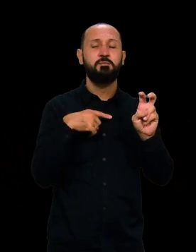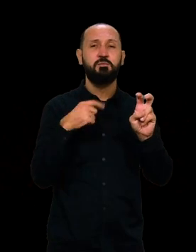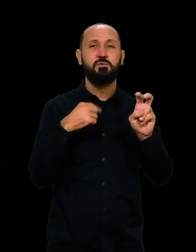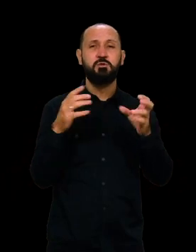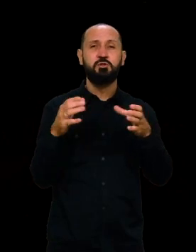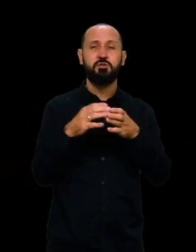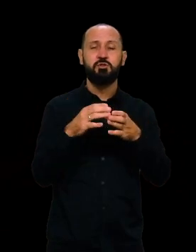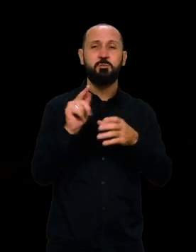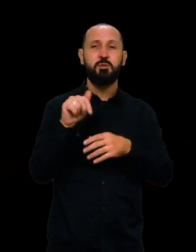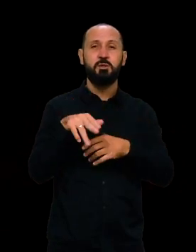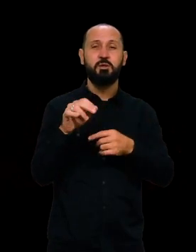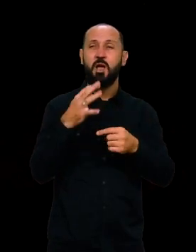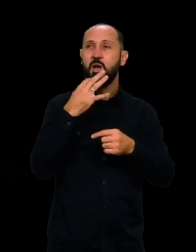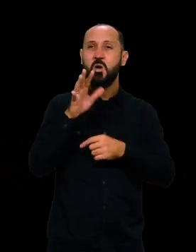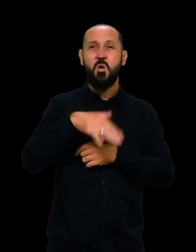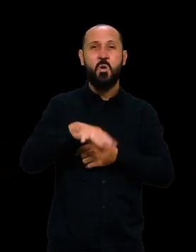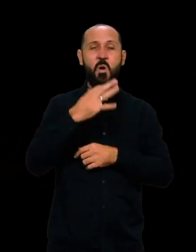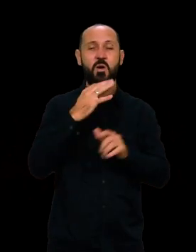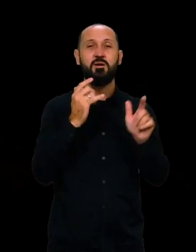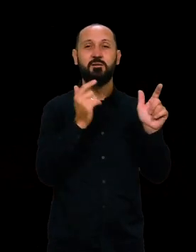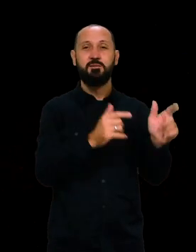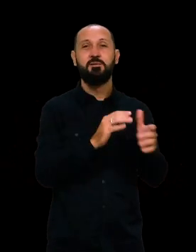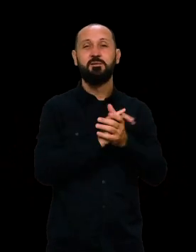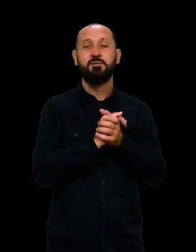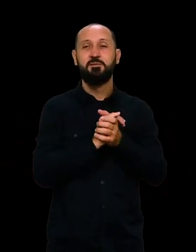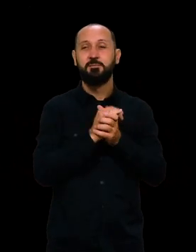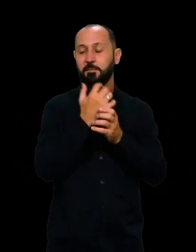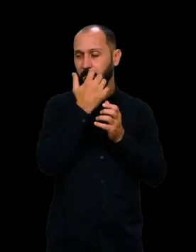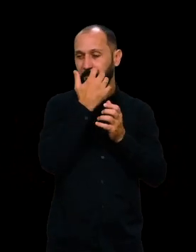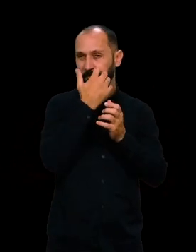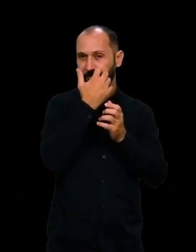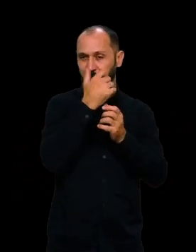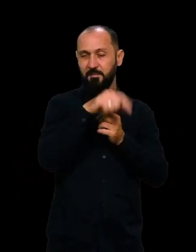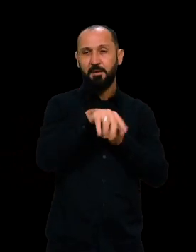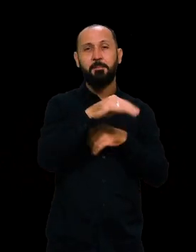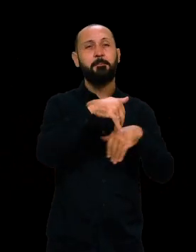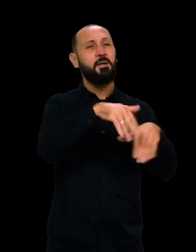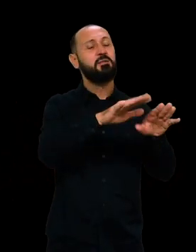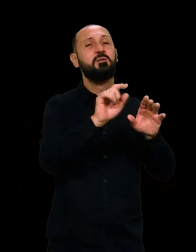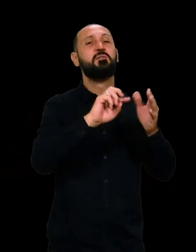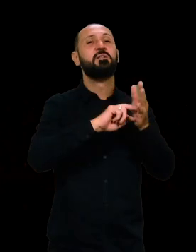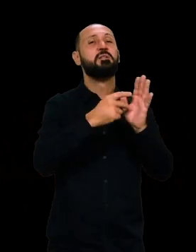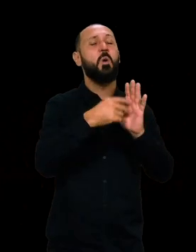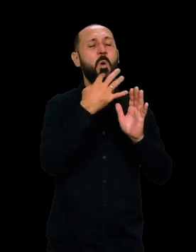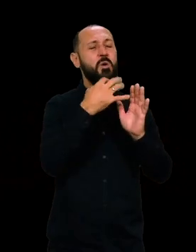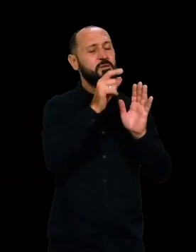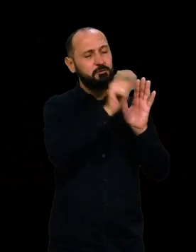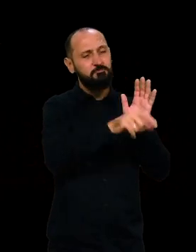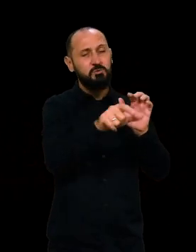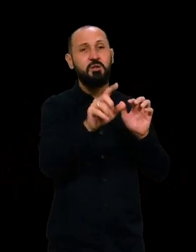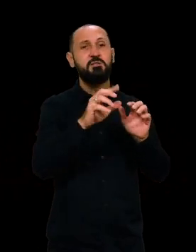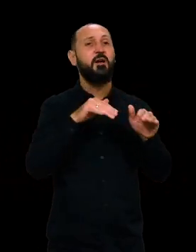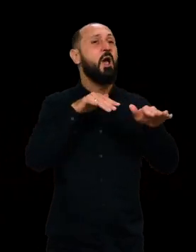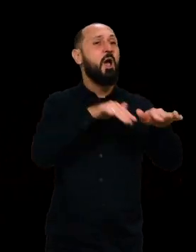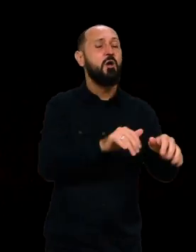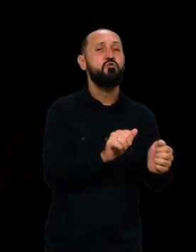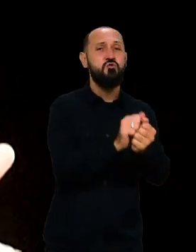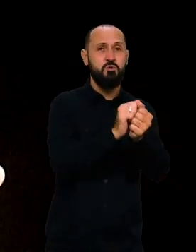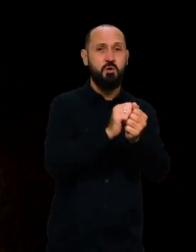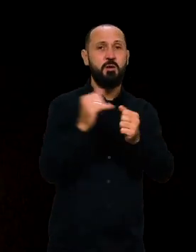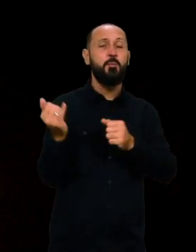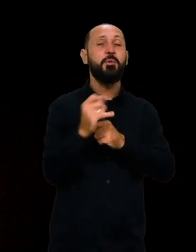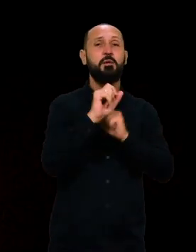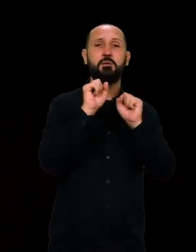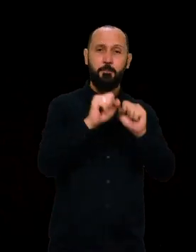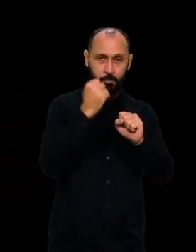tinha na época uma questão tinha uma gangue, um nome conhecido lá também, que era... E eu conhecia todos eles e tal, mas isso não significa que você vai